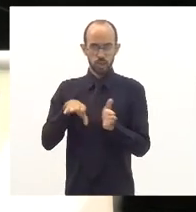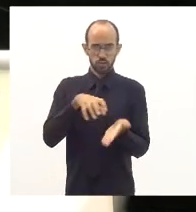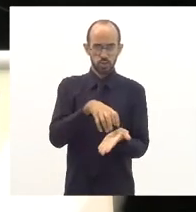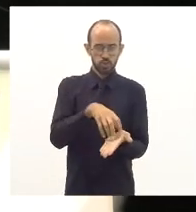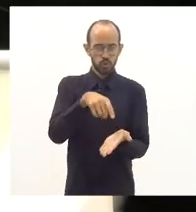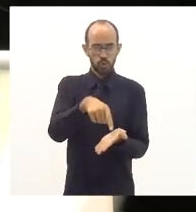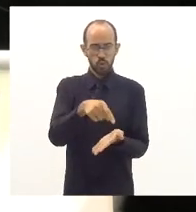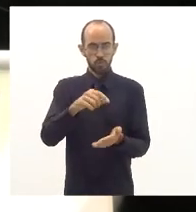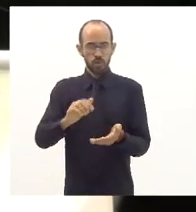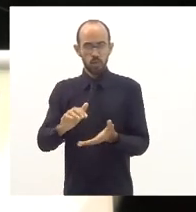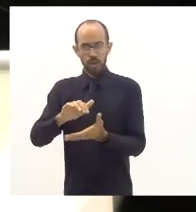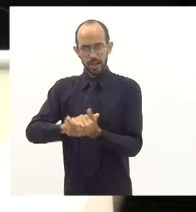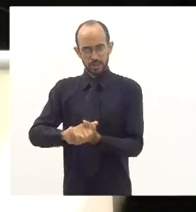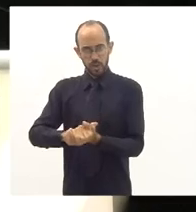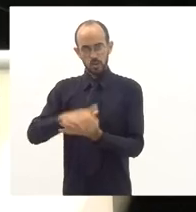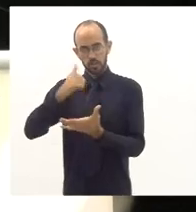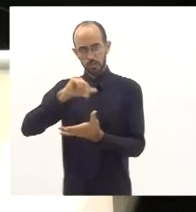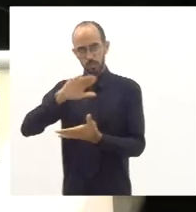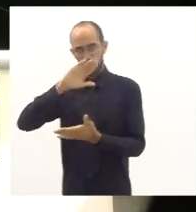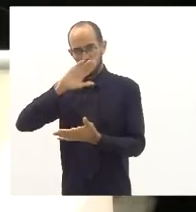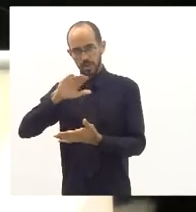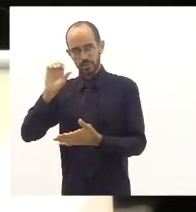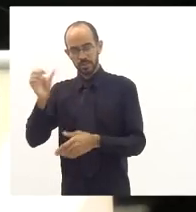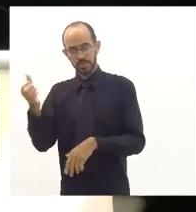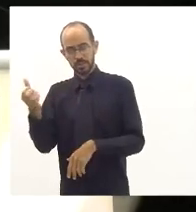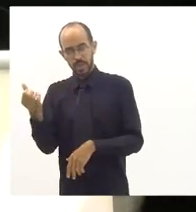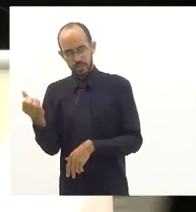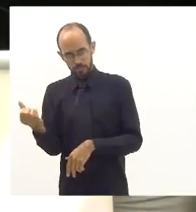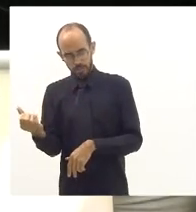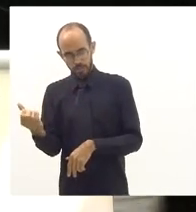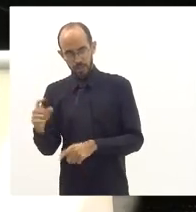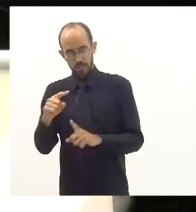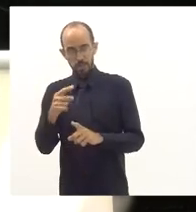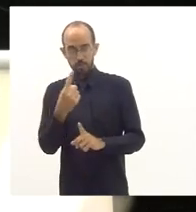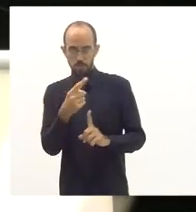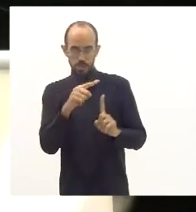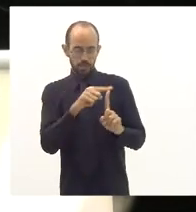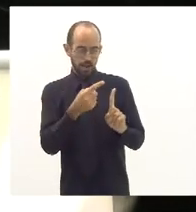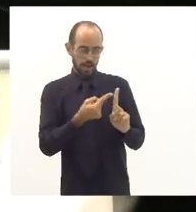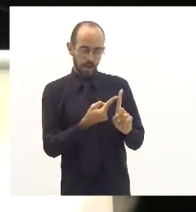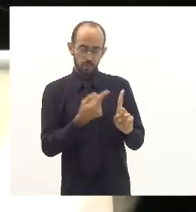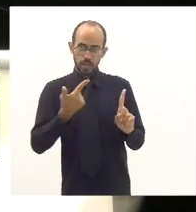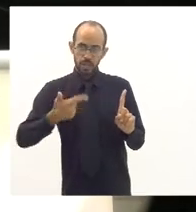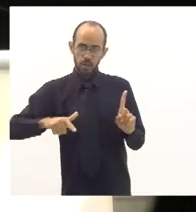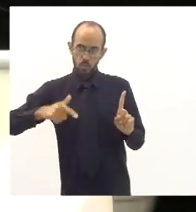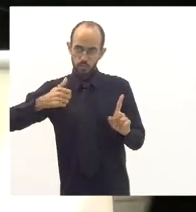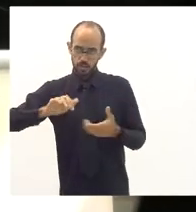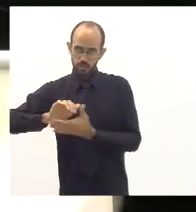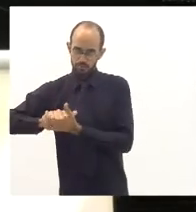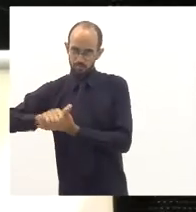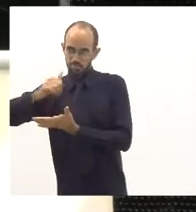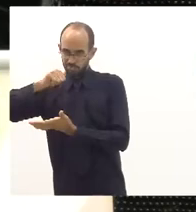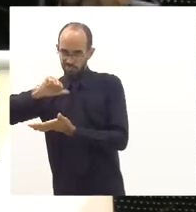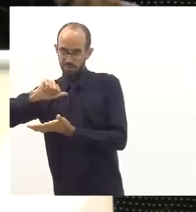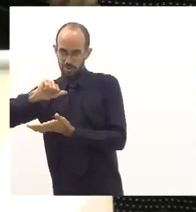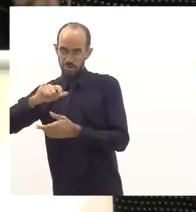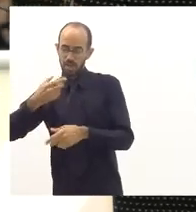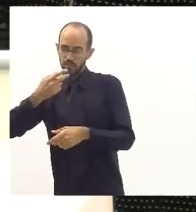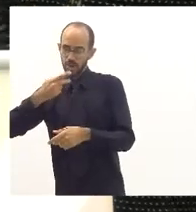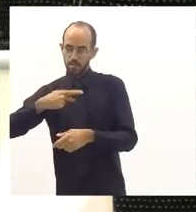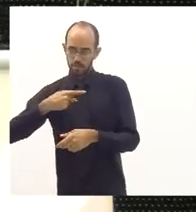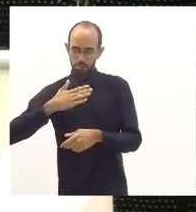por um casal de mães lésbicas, uma gravidinha com a sua companheira. E elas falaram para mim: